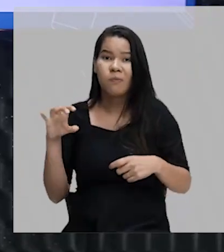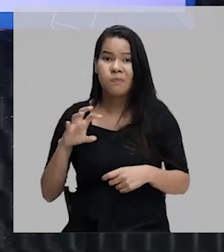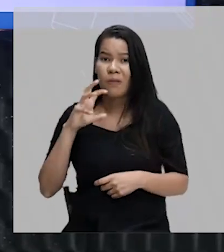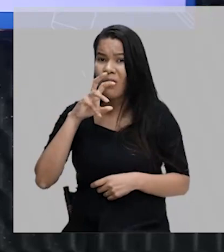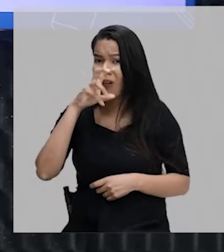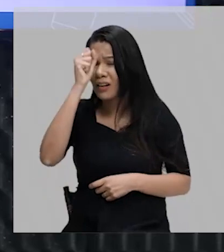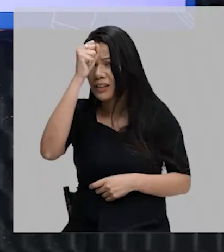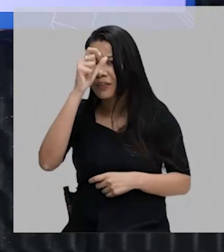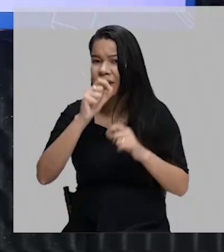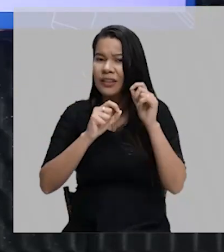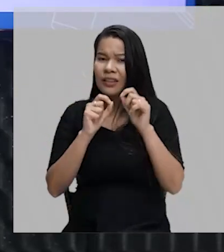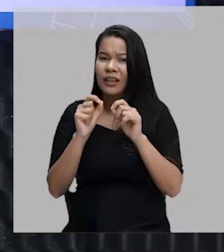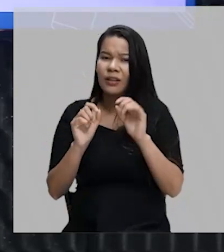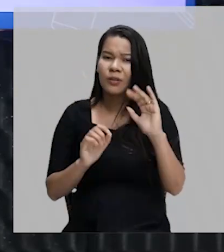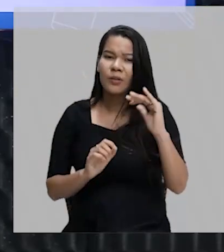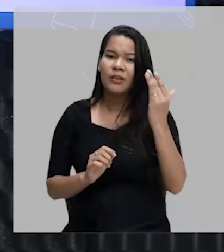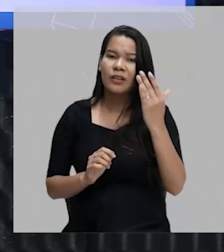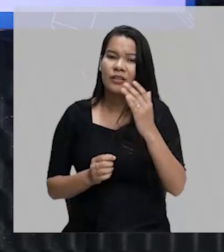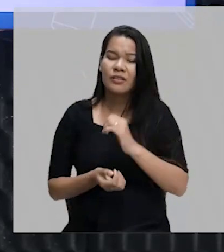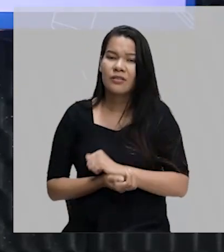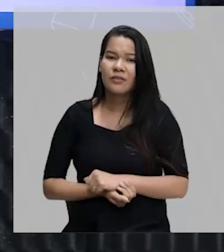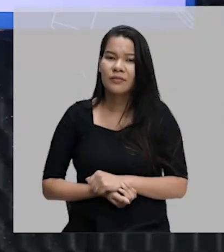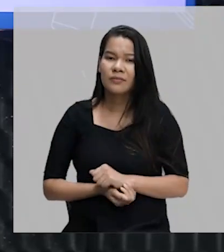são cometidos por pessoas